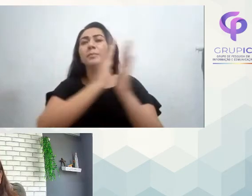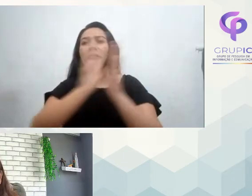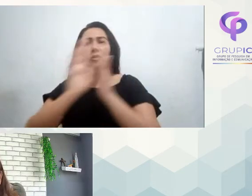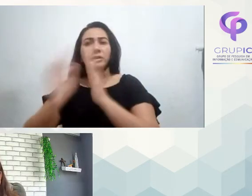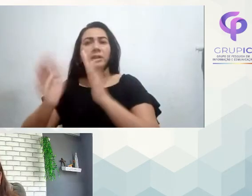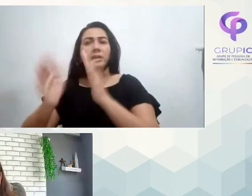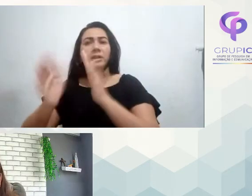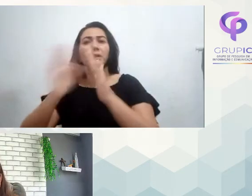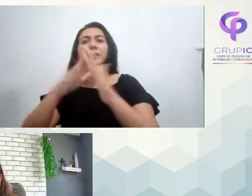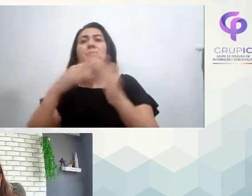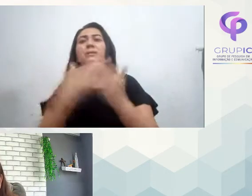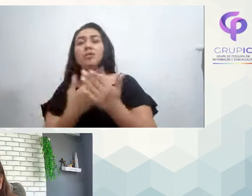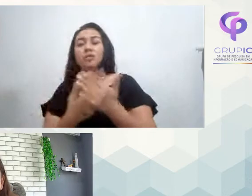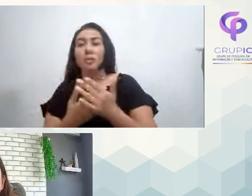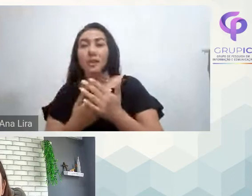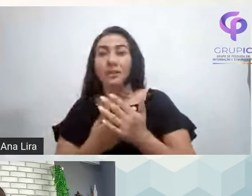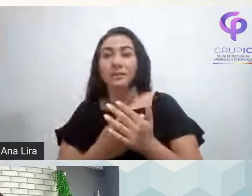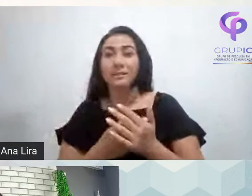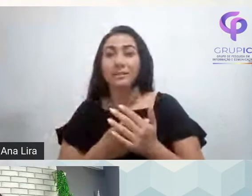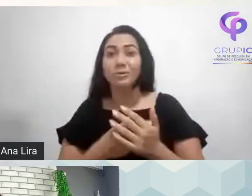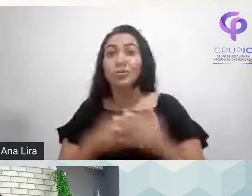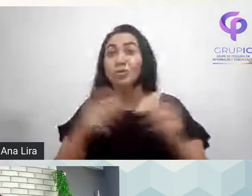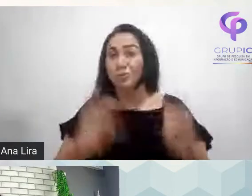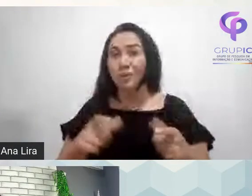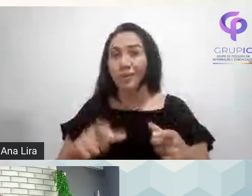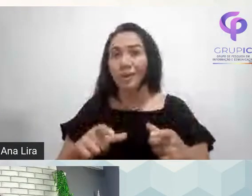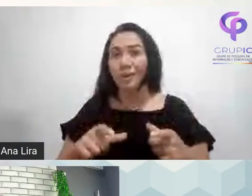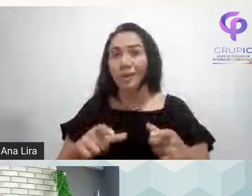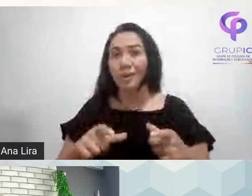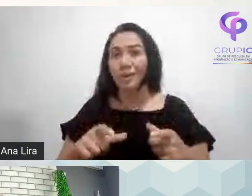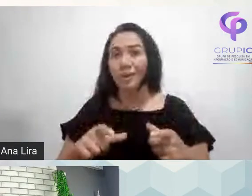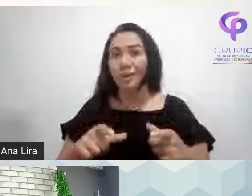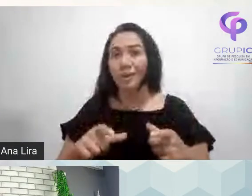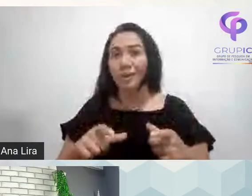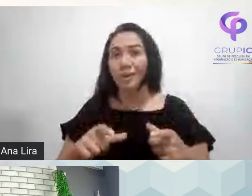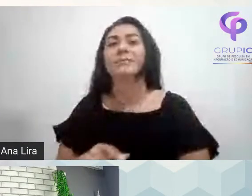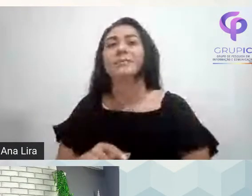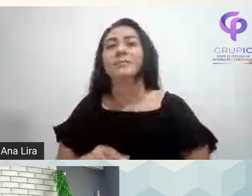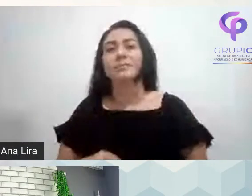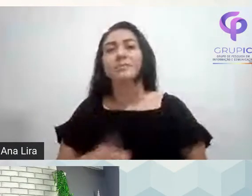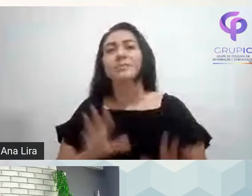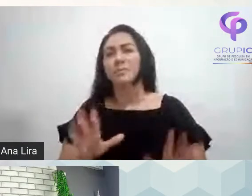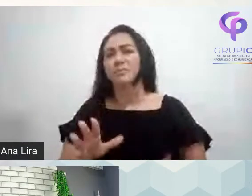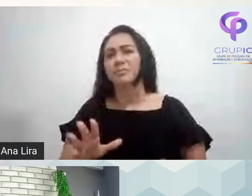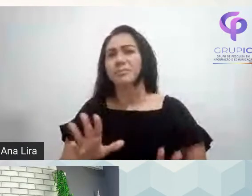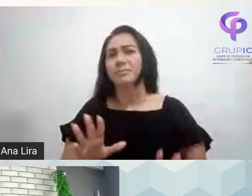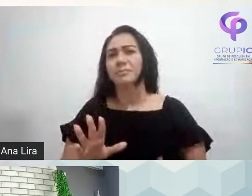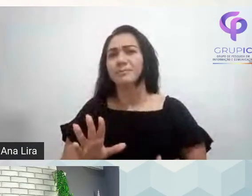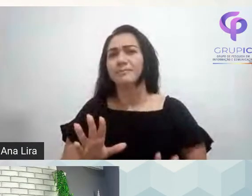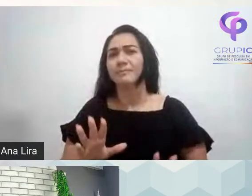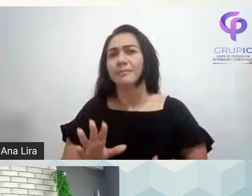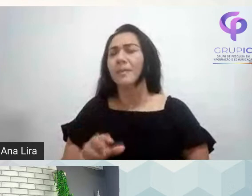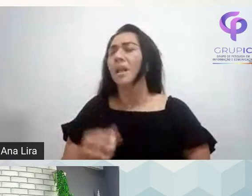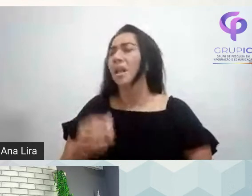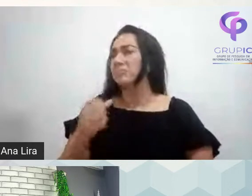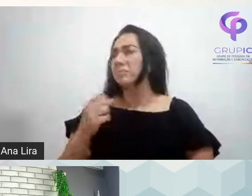Olha, boa pergunta. Boa pergunta. Eu acho que eu vou ficar te devendo essa resposta, até porque